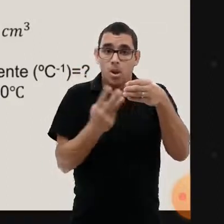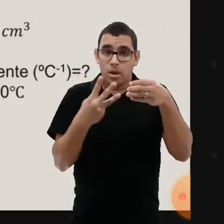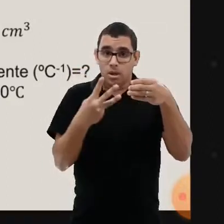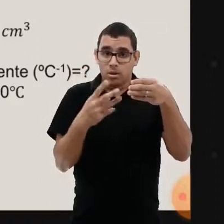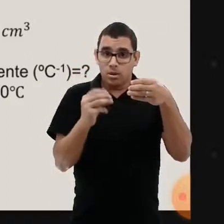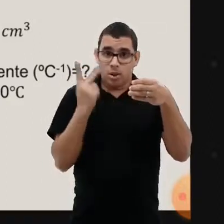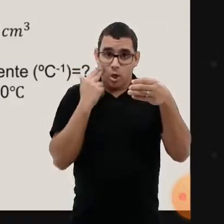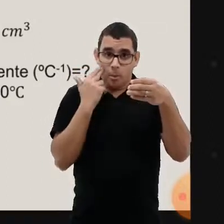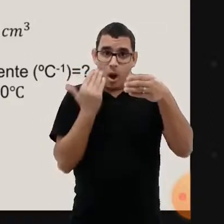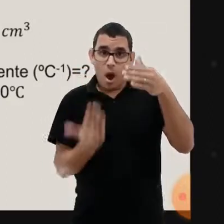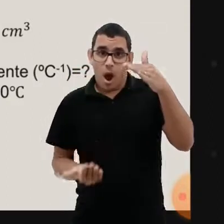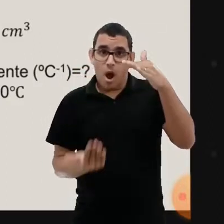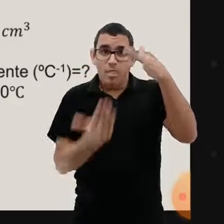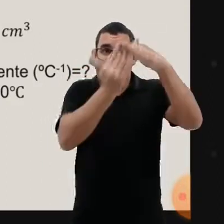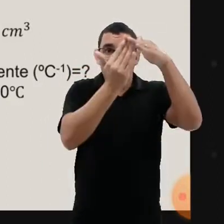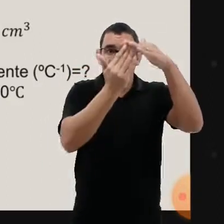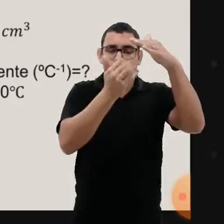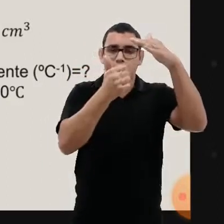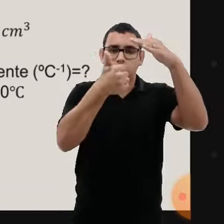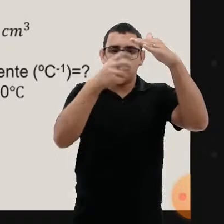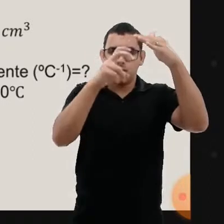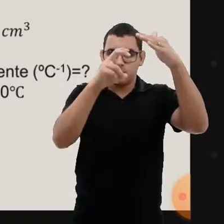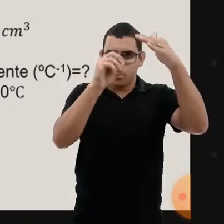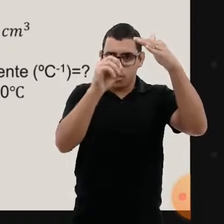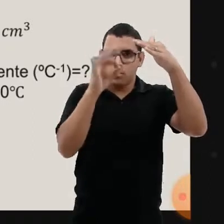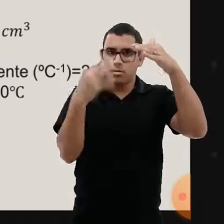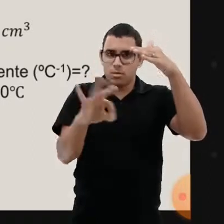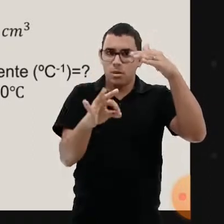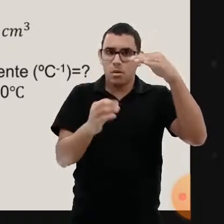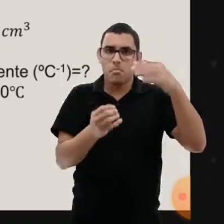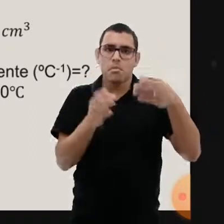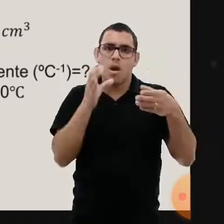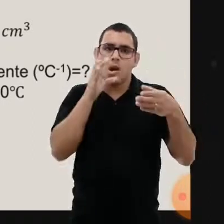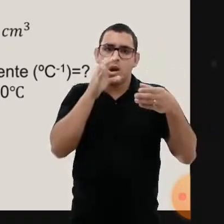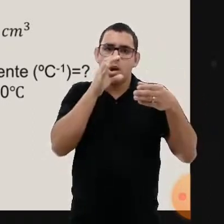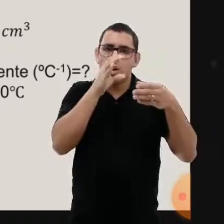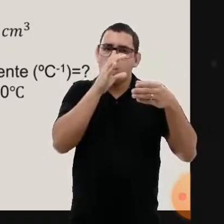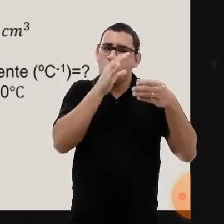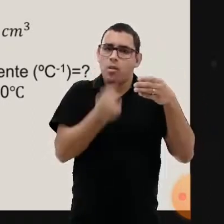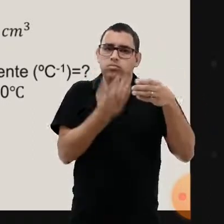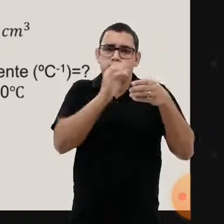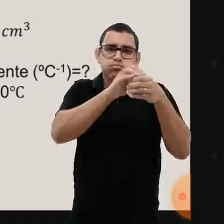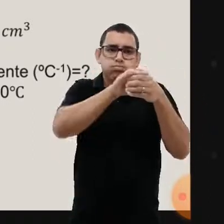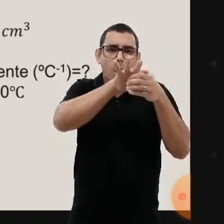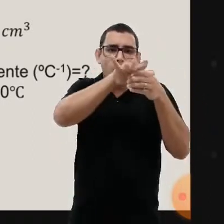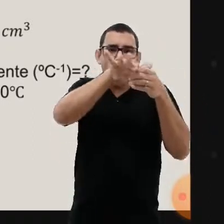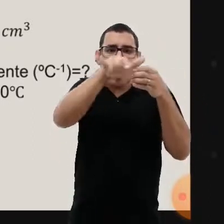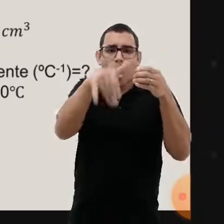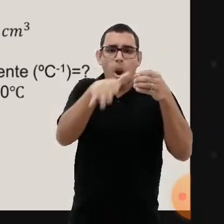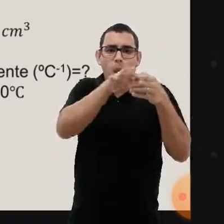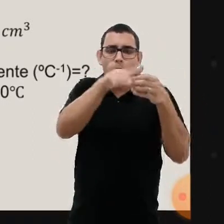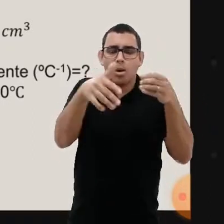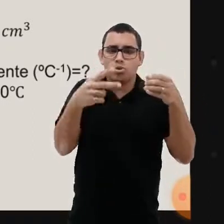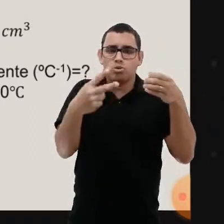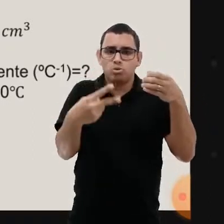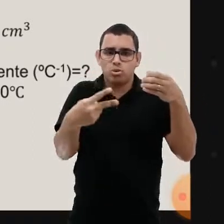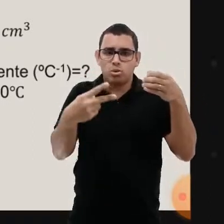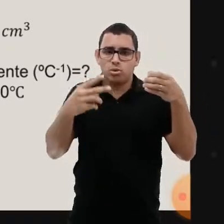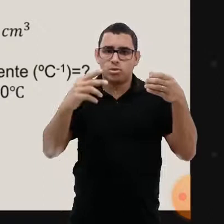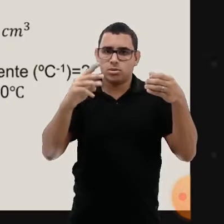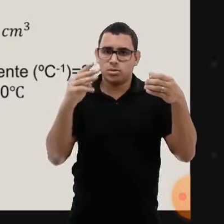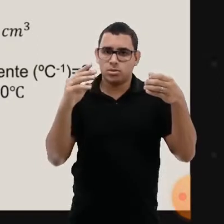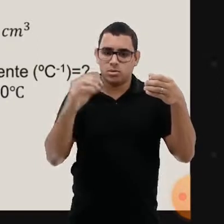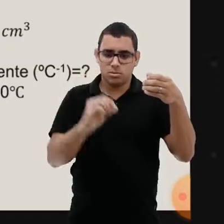É aquecido de 30 graus até 150 graus Celsius. Com esse aquecimento, há transbordamento